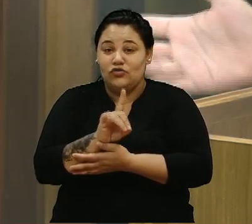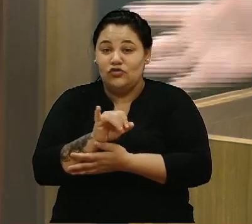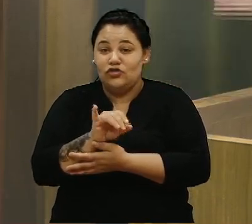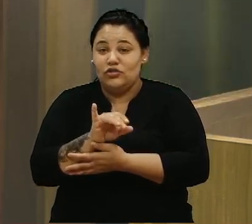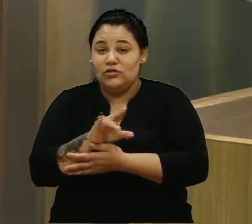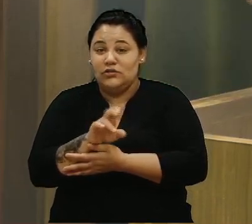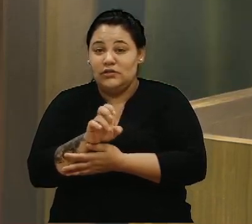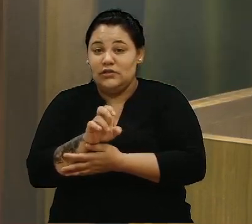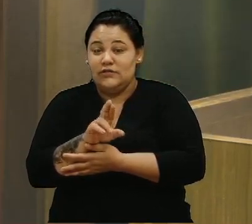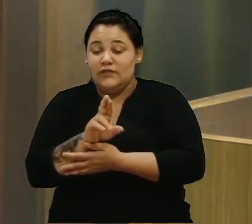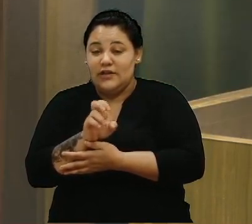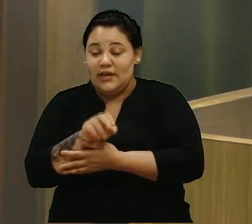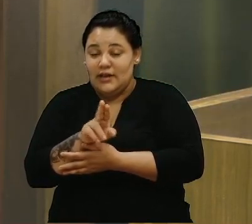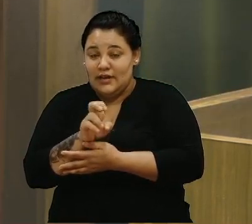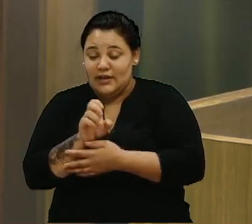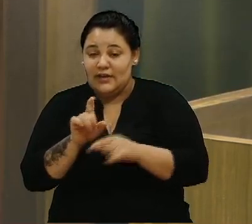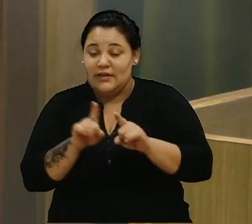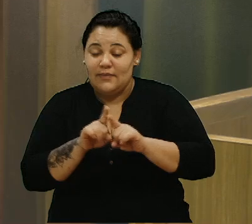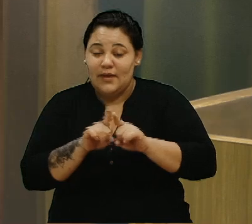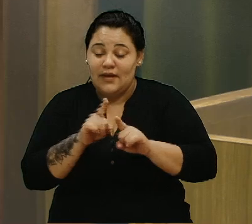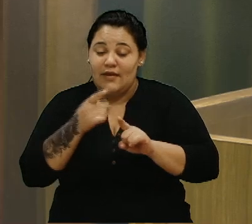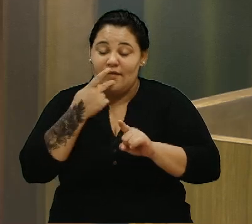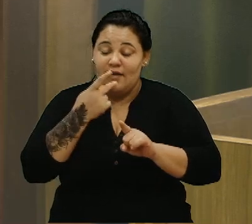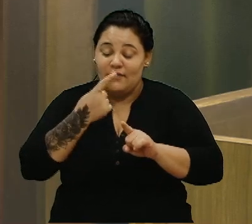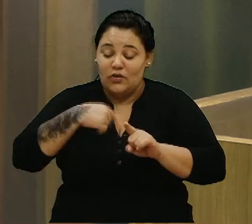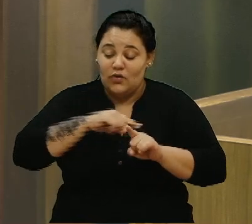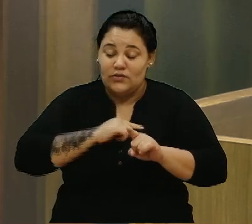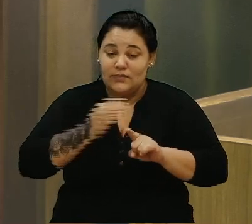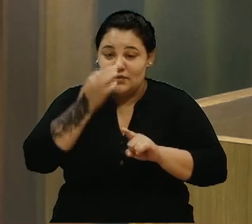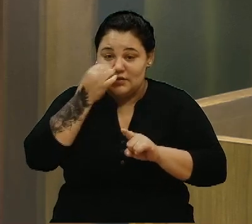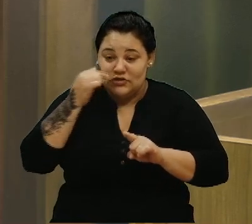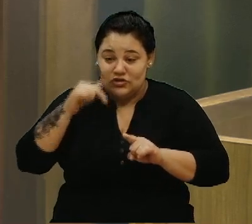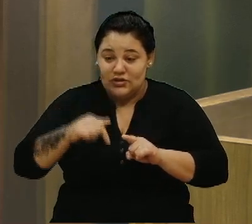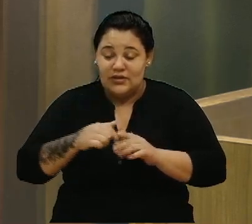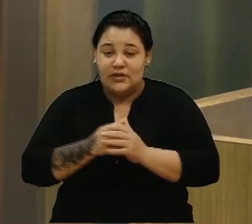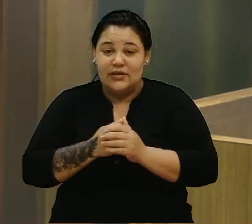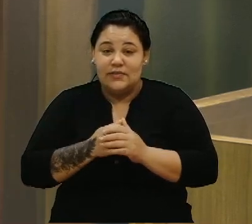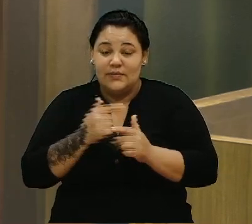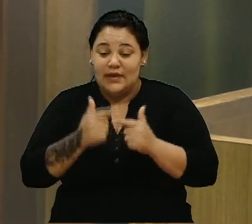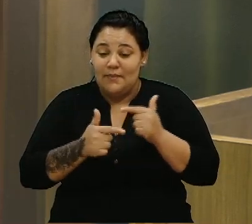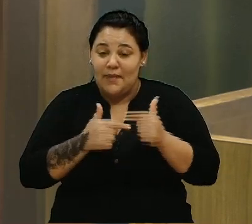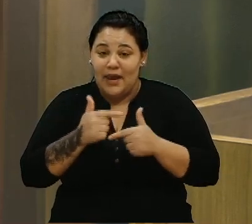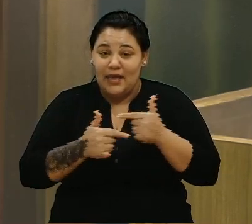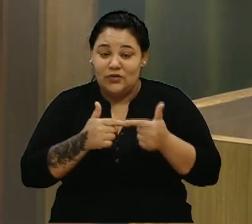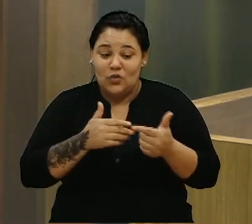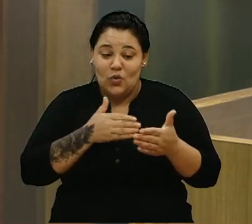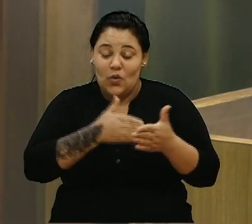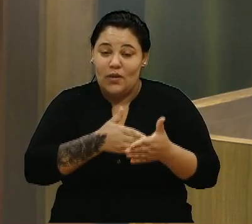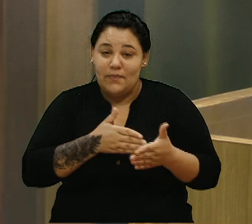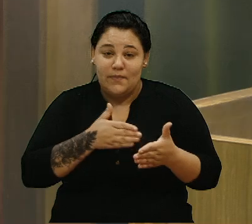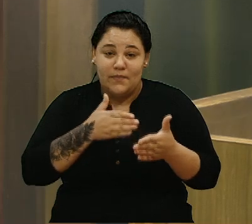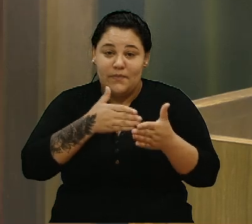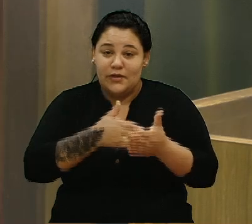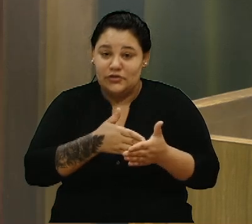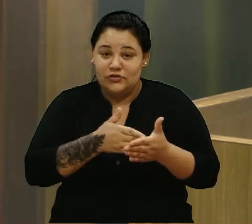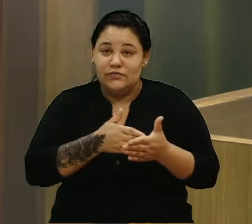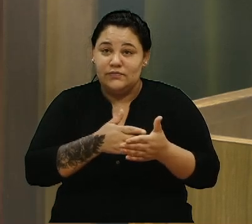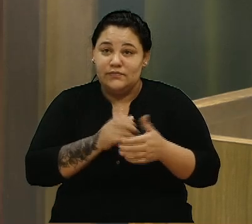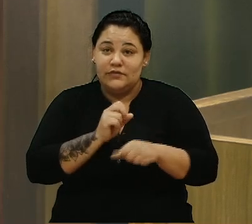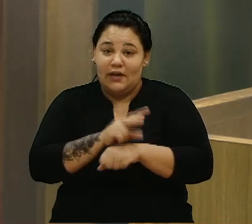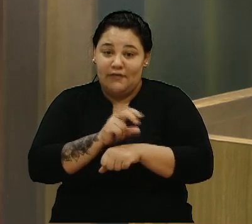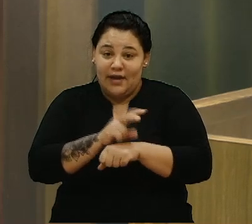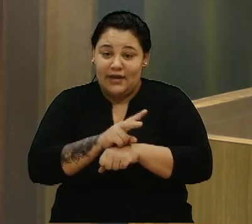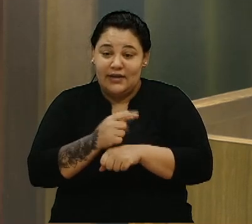E elas me diziam, nós estamos aqui trabalhando no limite das vagas e eu não